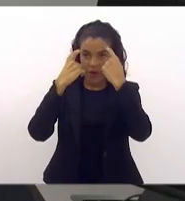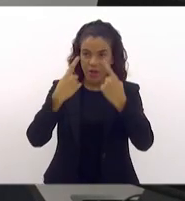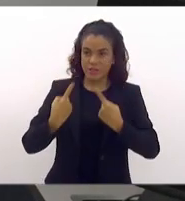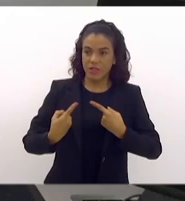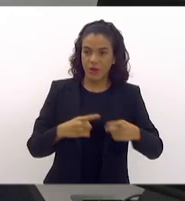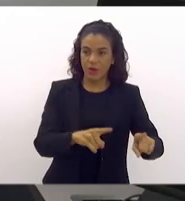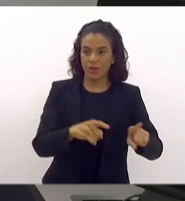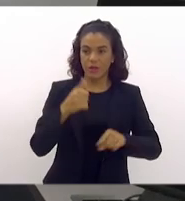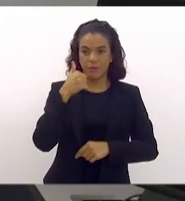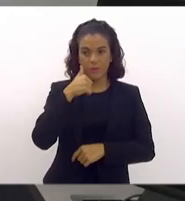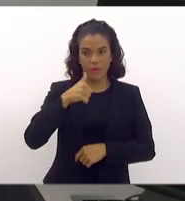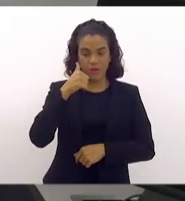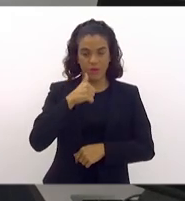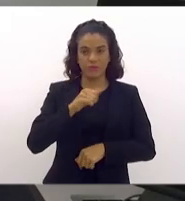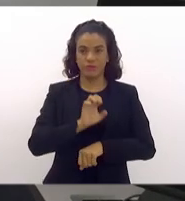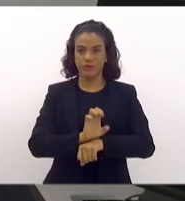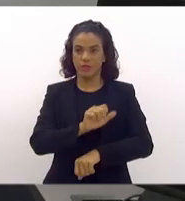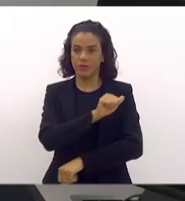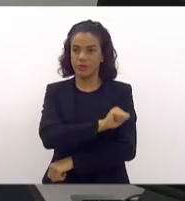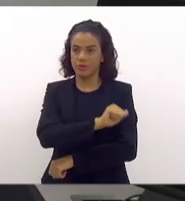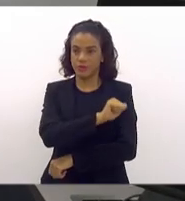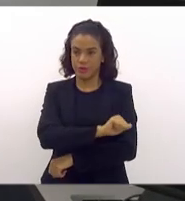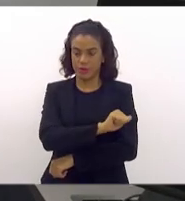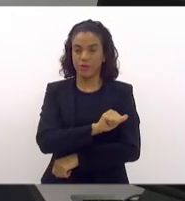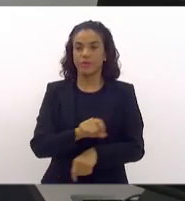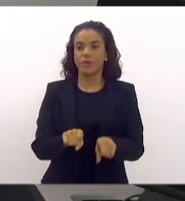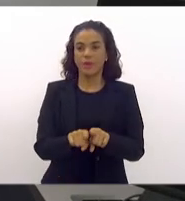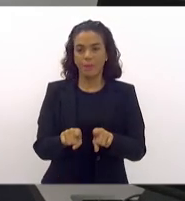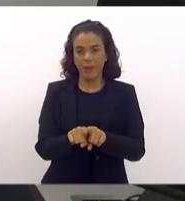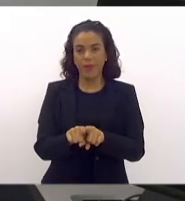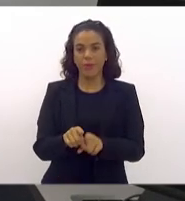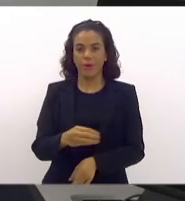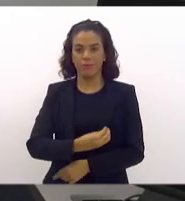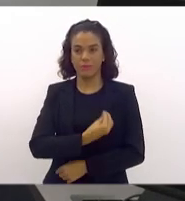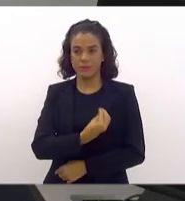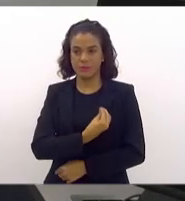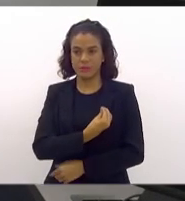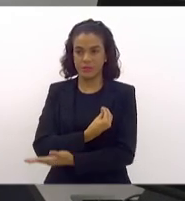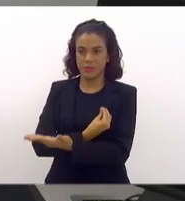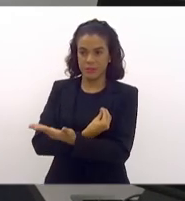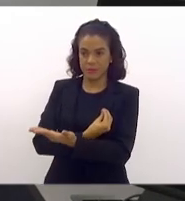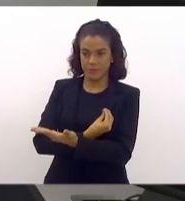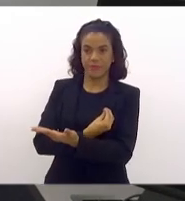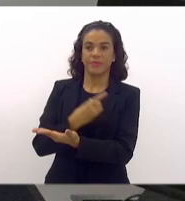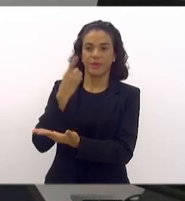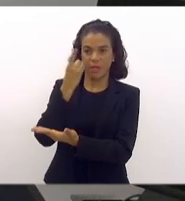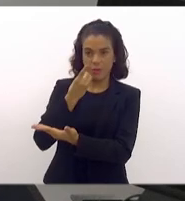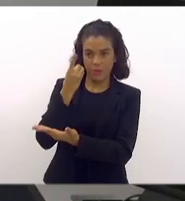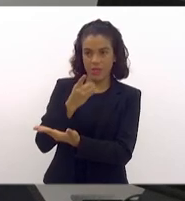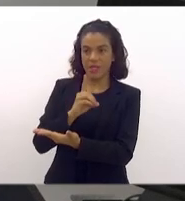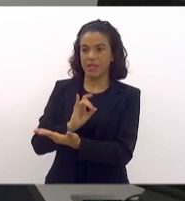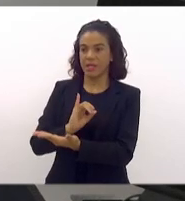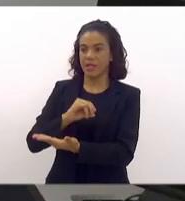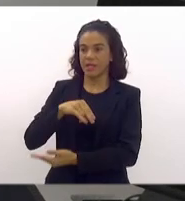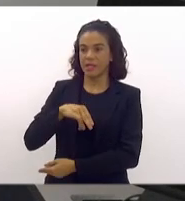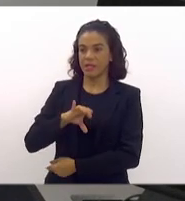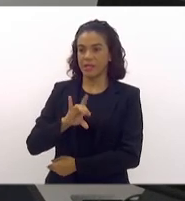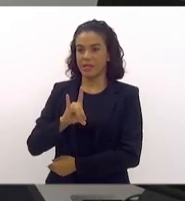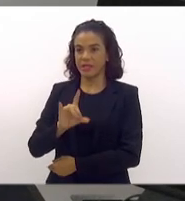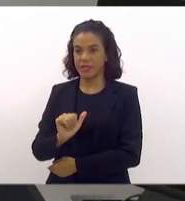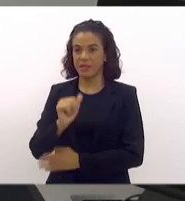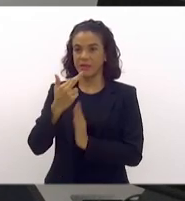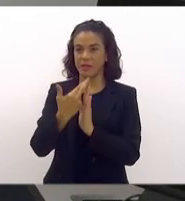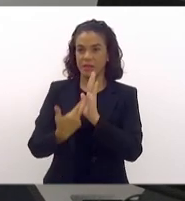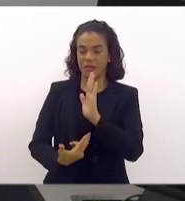as mulheres no Estado do Rio de Janeiro, e contando com a presença da excelentíssima senhora deputada Índia Armelau,